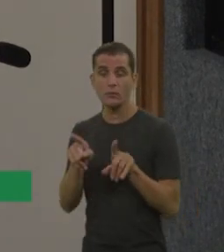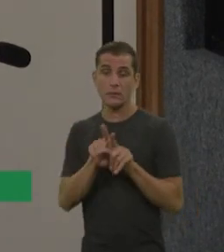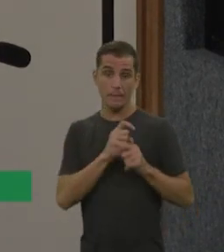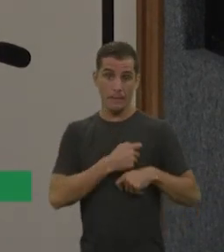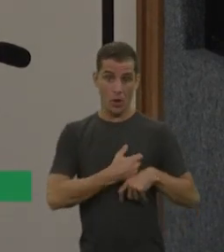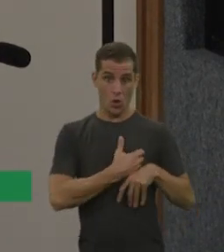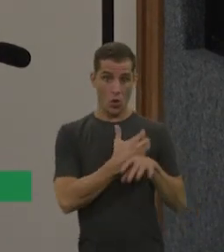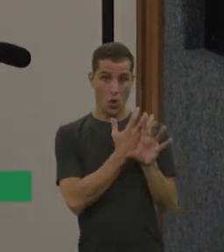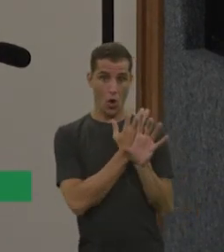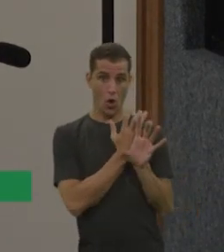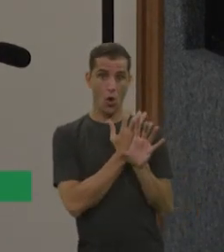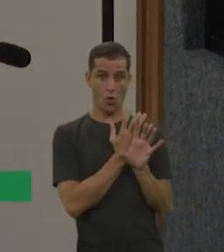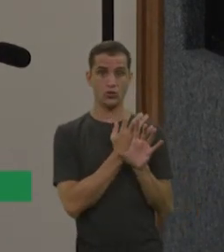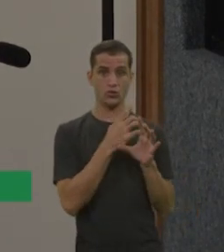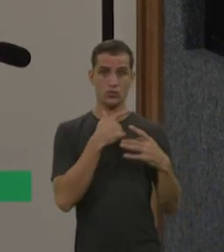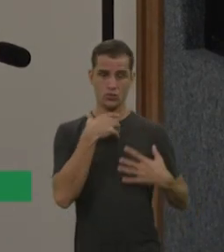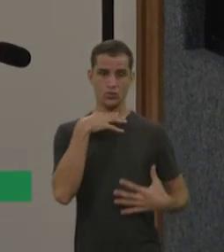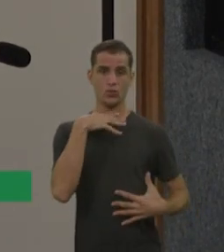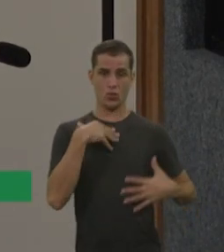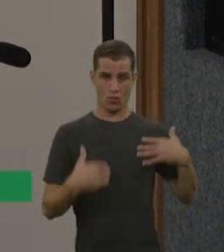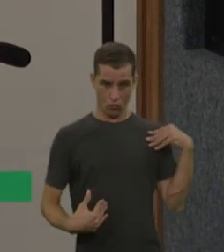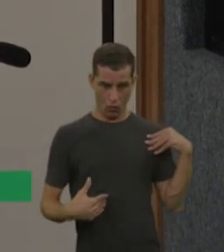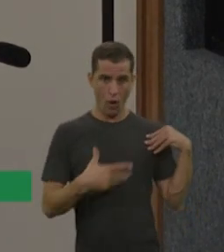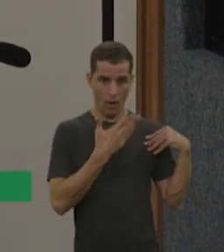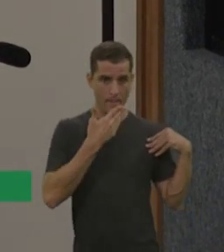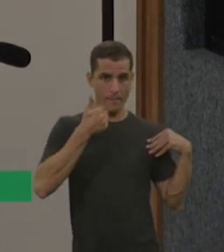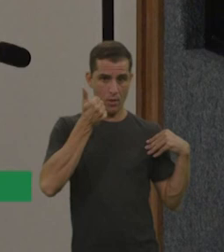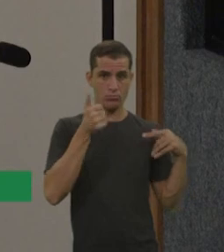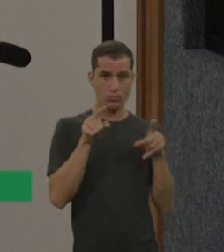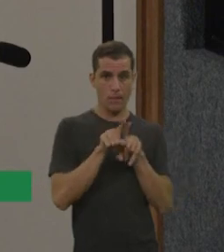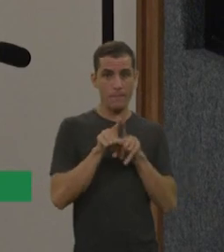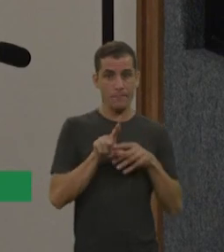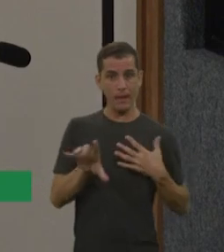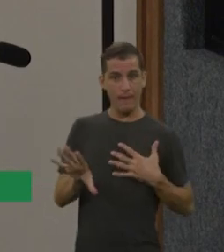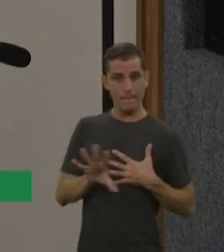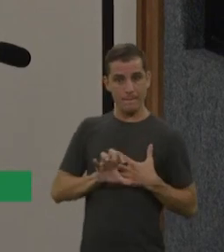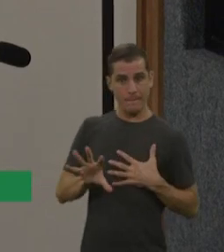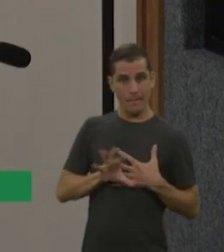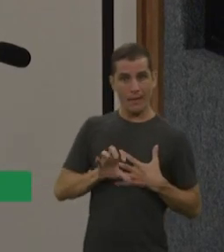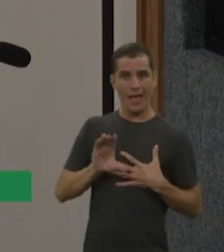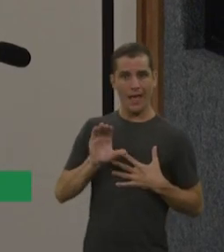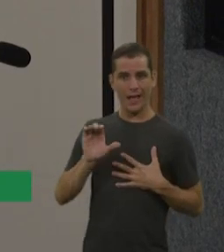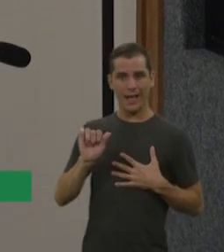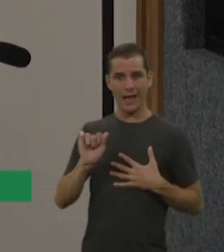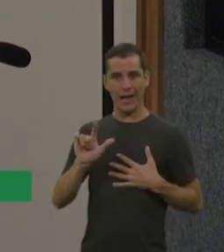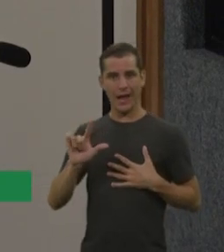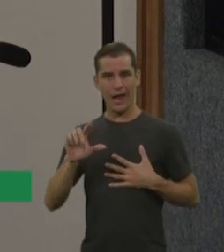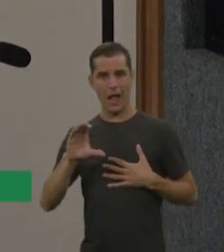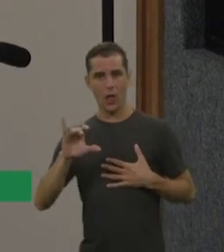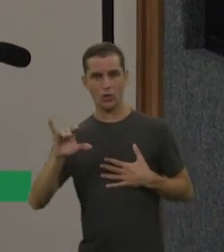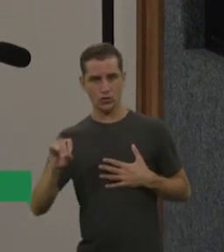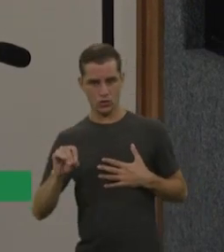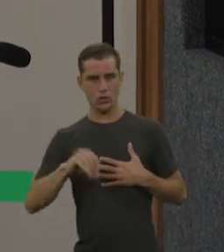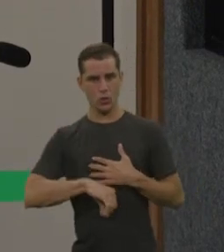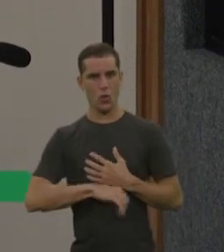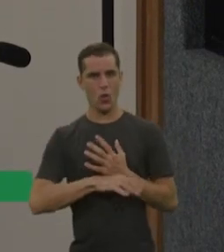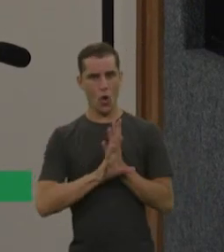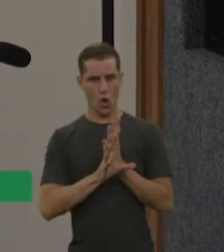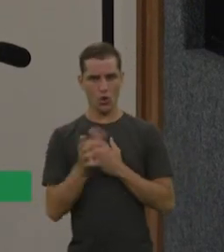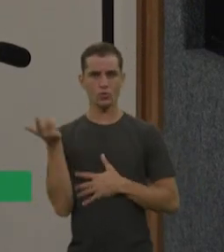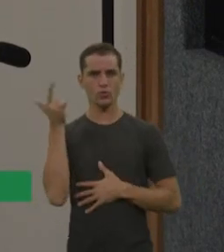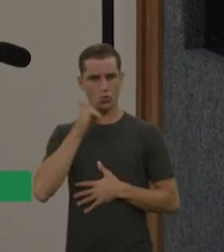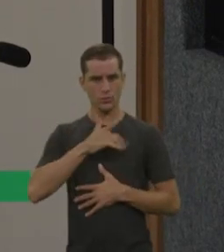densitometria óssea melhorou, né, a quantidade de cálcio, a absorção de cálcio óssea, a ressonância magnética